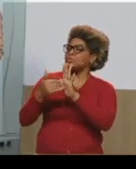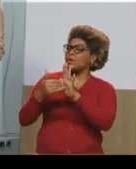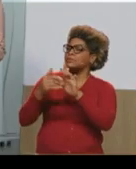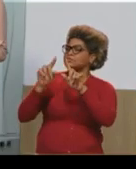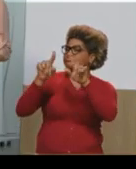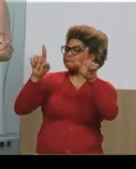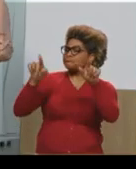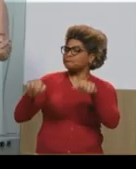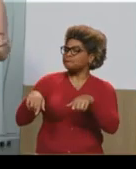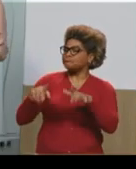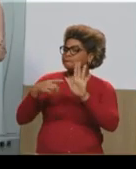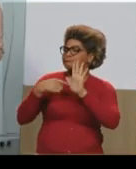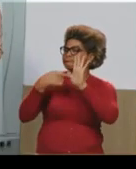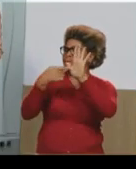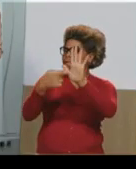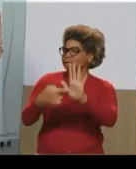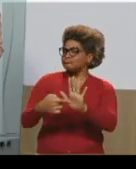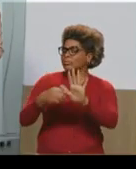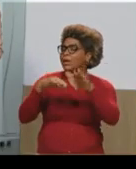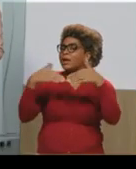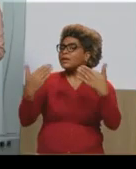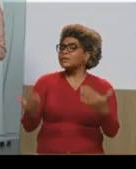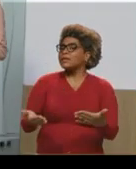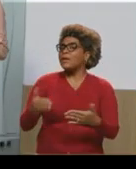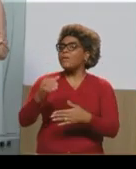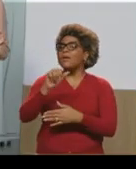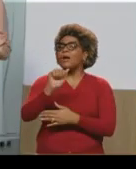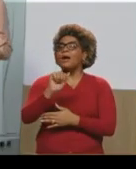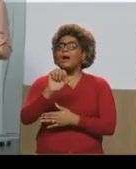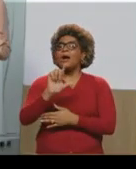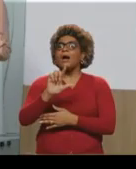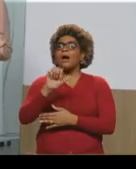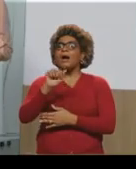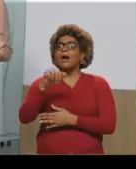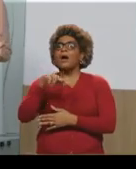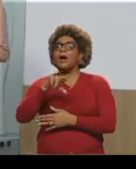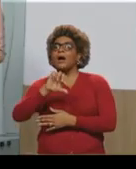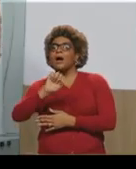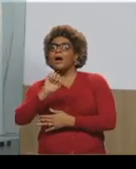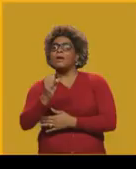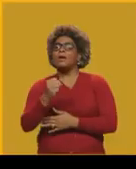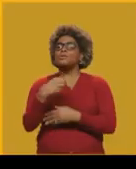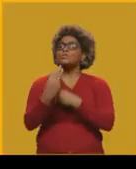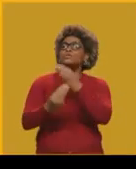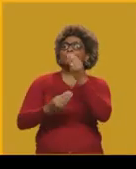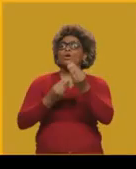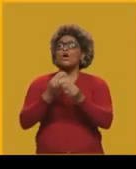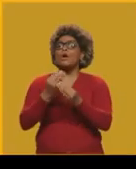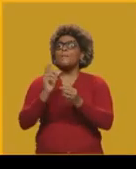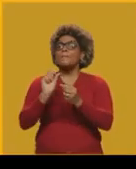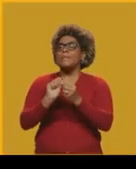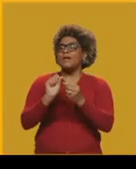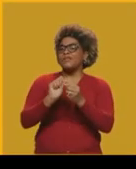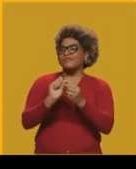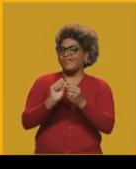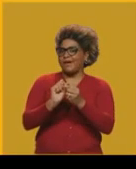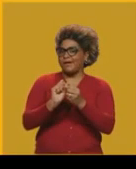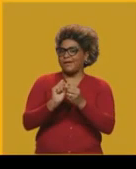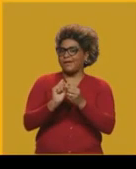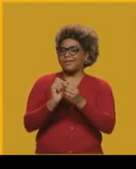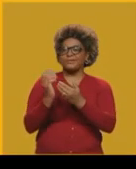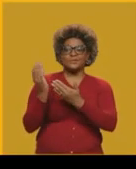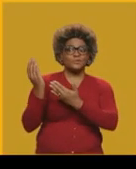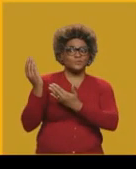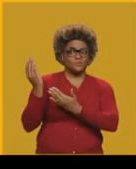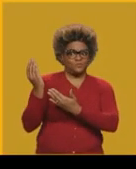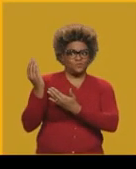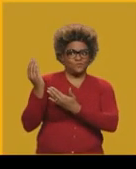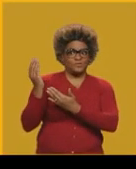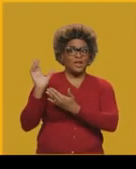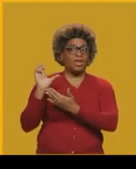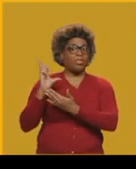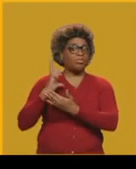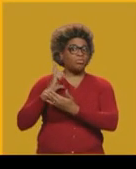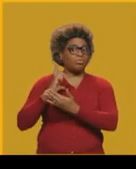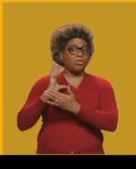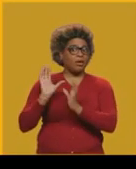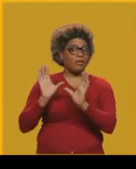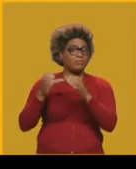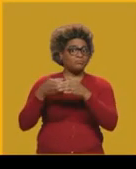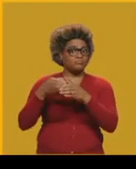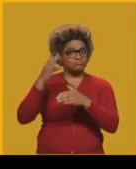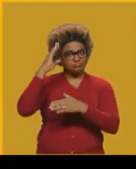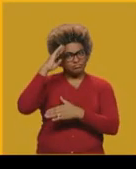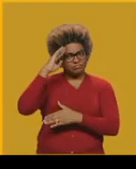Bom, então os alcanos, relembrando, como que a gente faz a nomenclatura? Encontramos a cadeia principal, enumeramos a